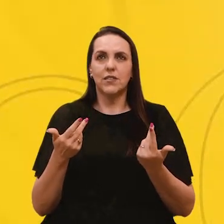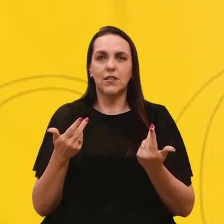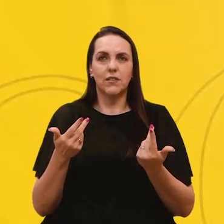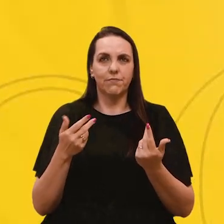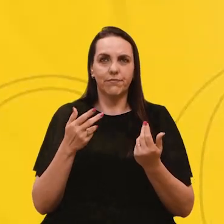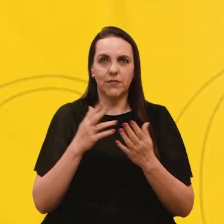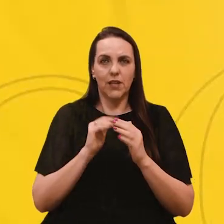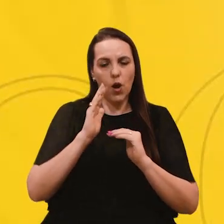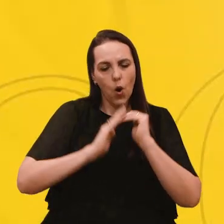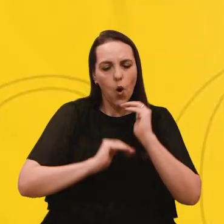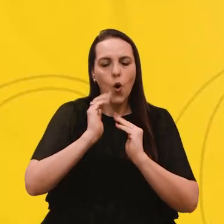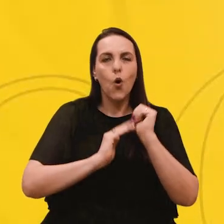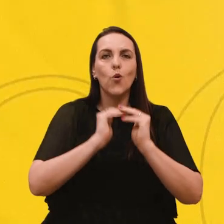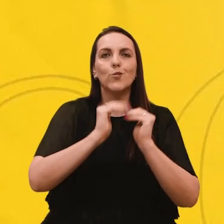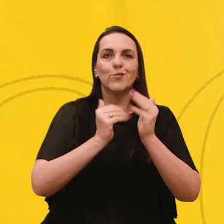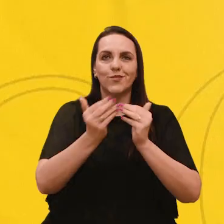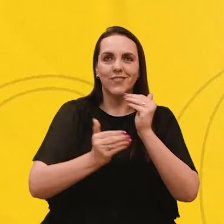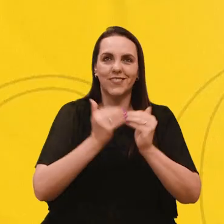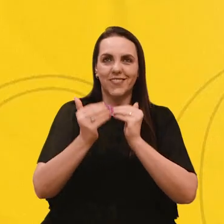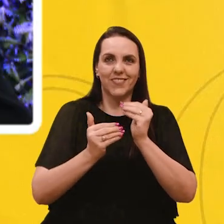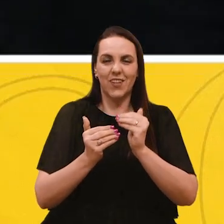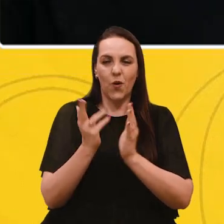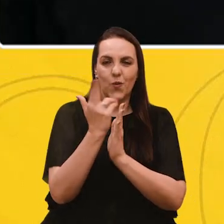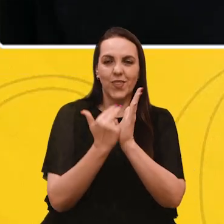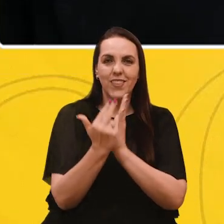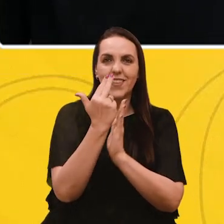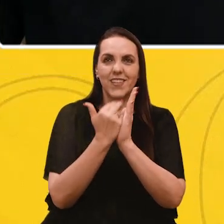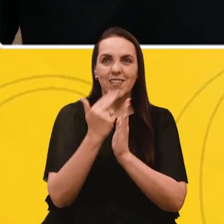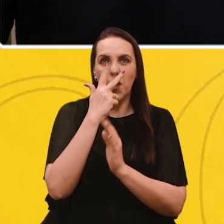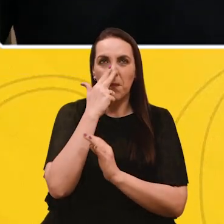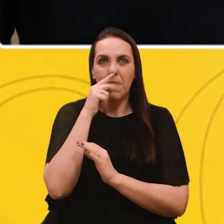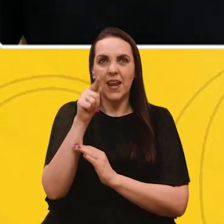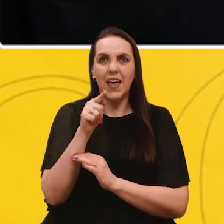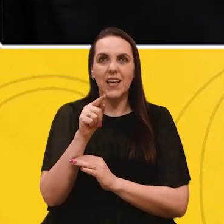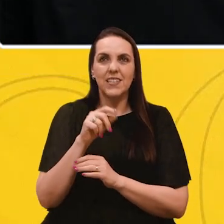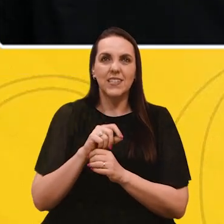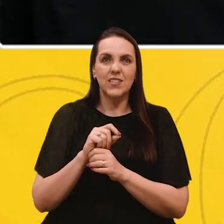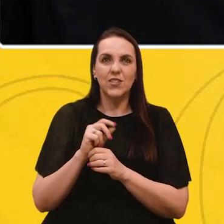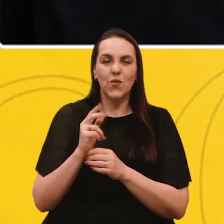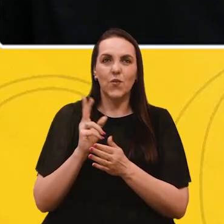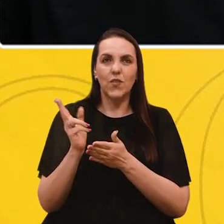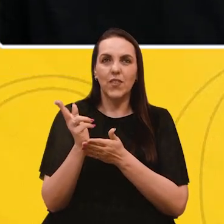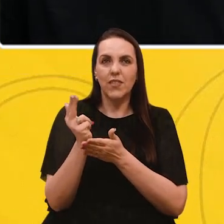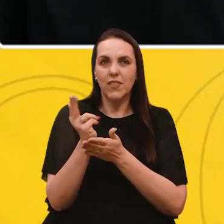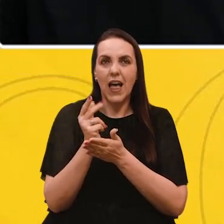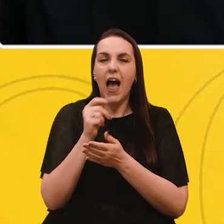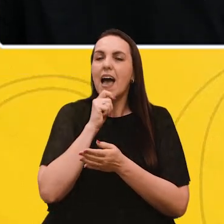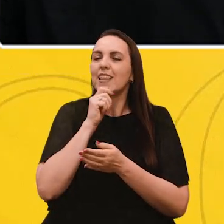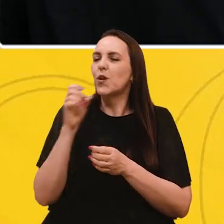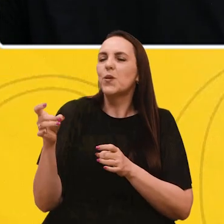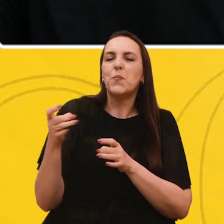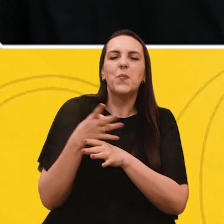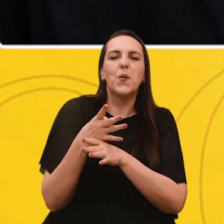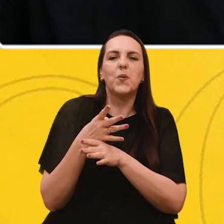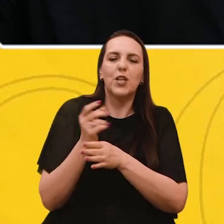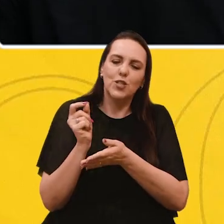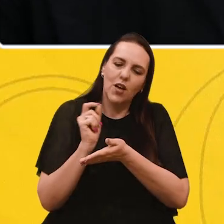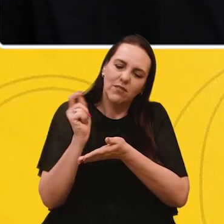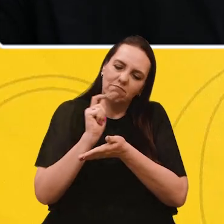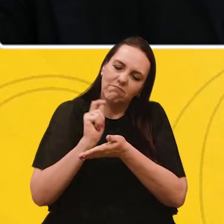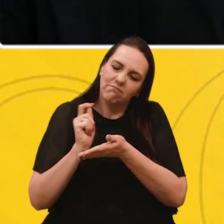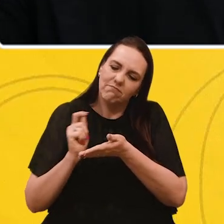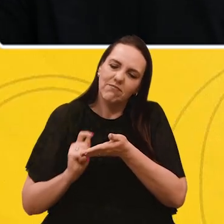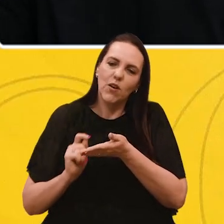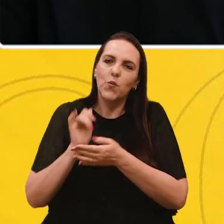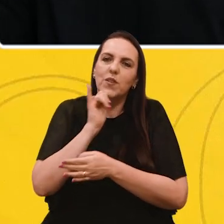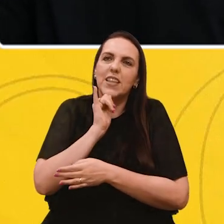está em construção ainda, né? O desenho ele tem uma cara assim até de esboço. Eu acho isso genial, porque a democracia está em construção, né?